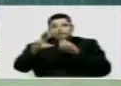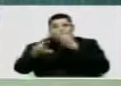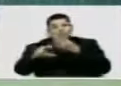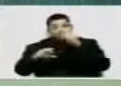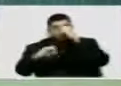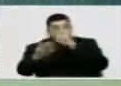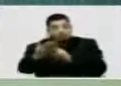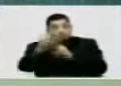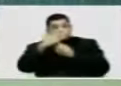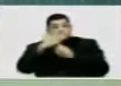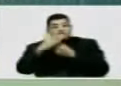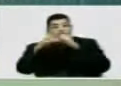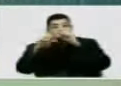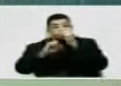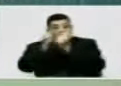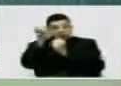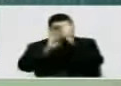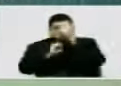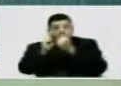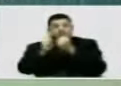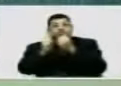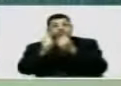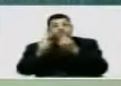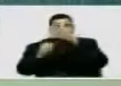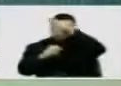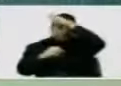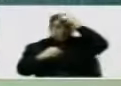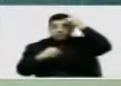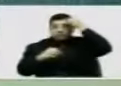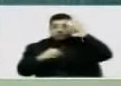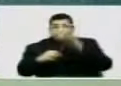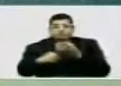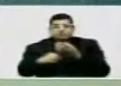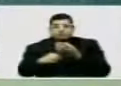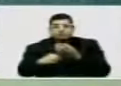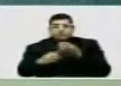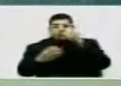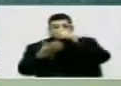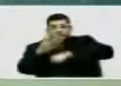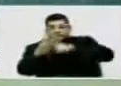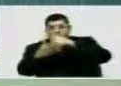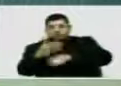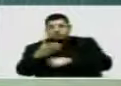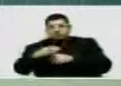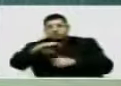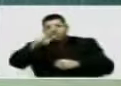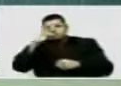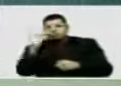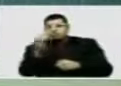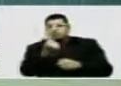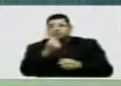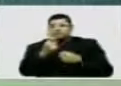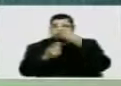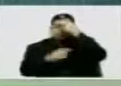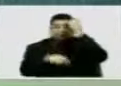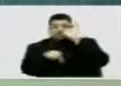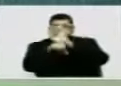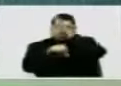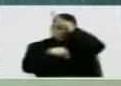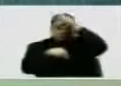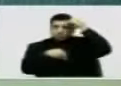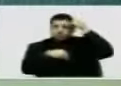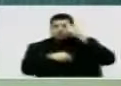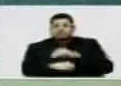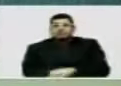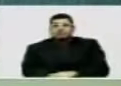A defesa do modelo Zona Franca e do polo industrial de Manaus é uma luta de todo o povo do estado